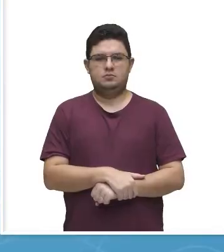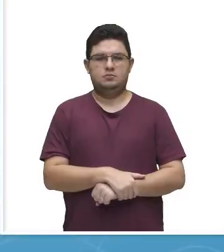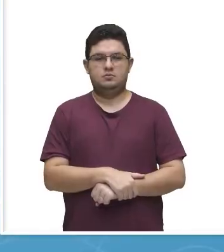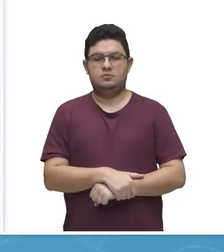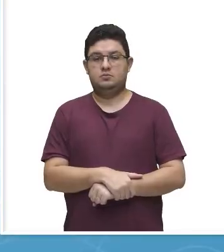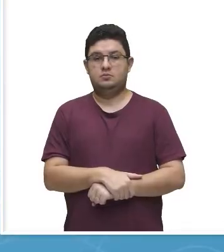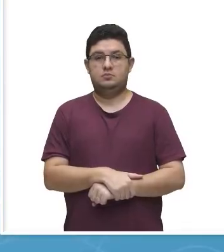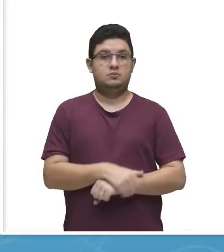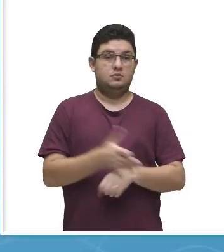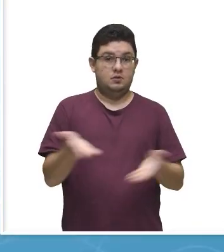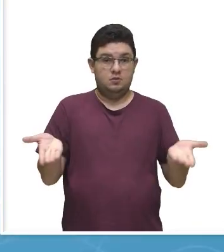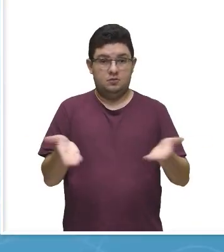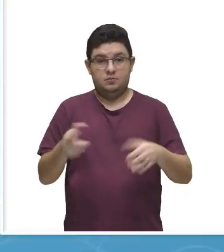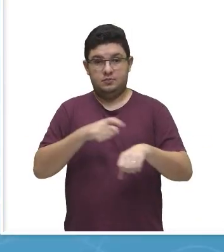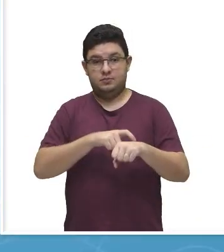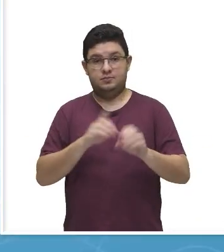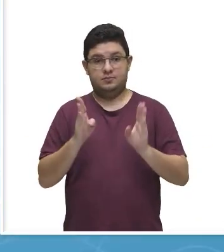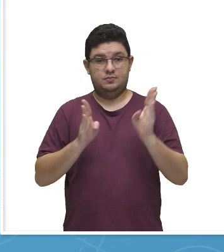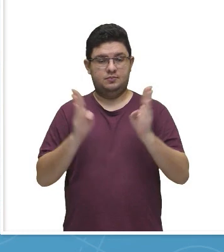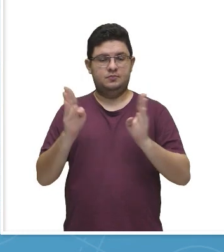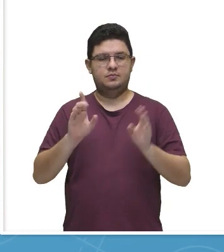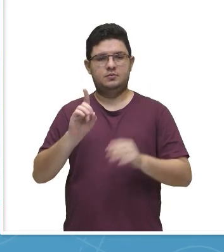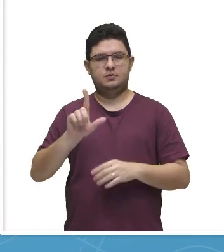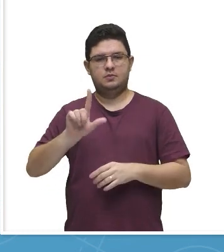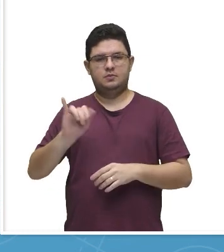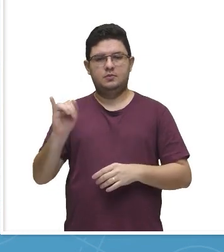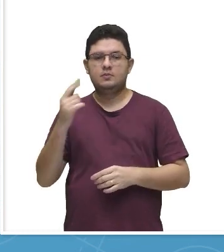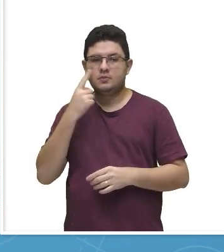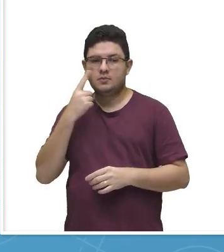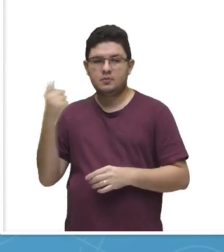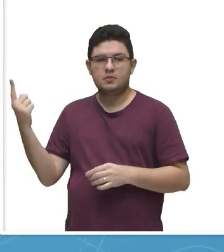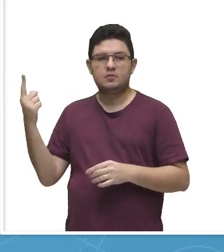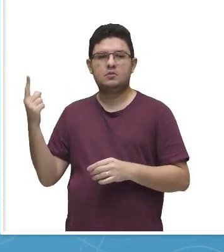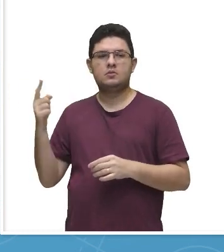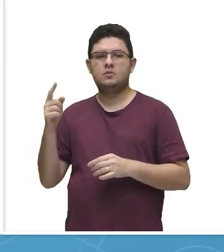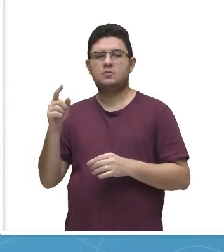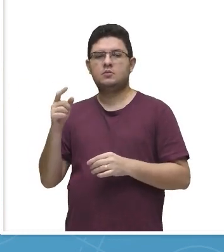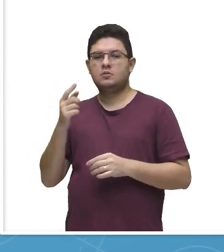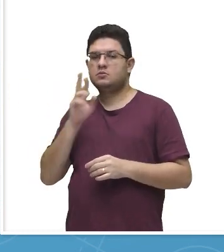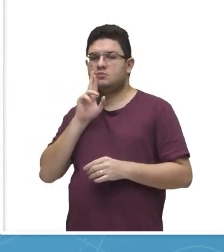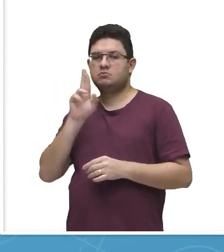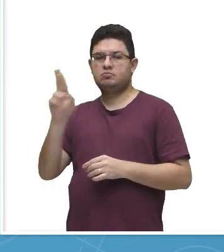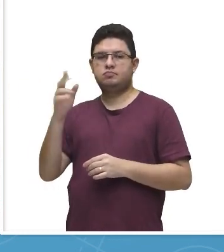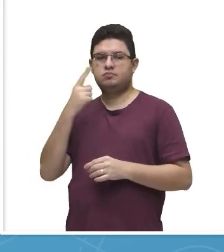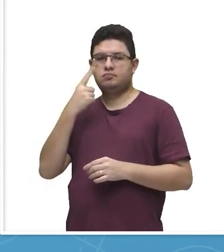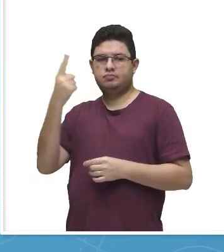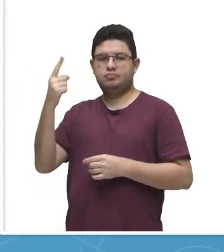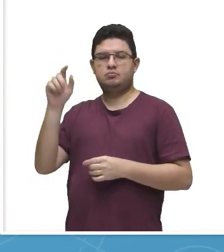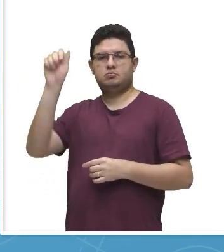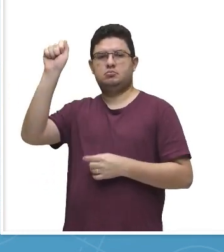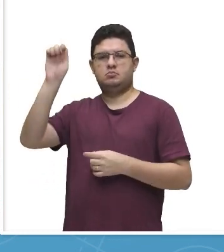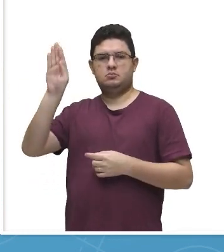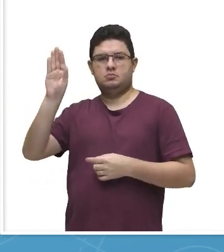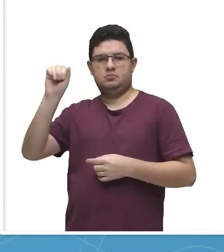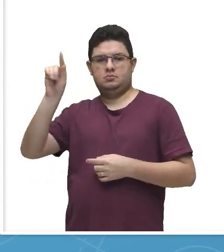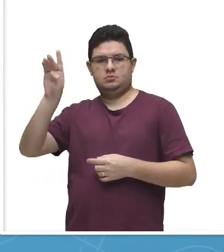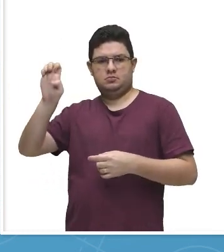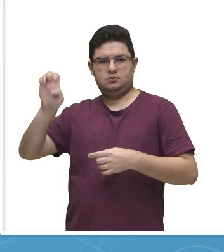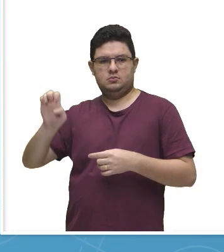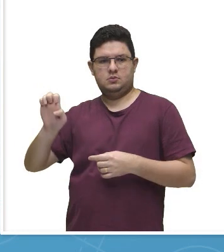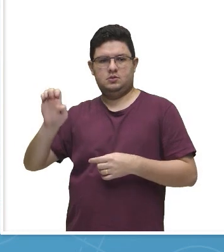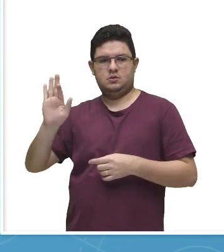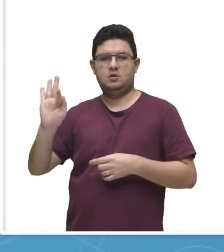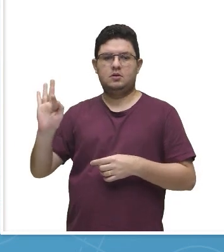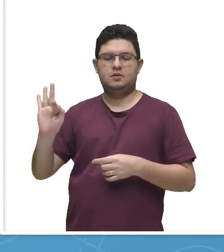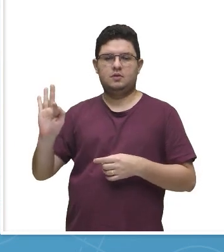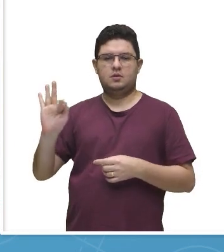Dinâmica local interativa. Questão 1. Determine as potências com números inteiros a seguir. Então, nós temos aí as 6 questões, né?